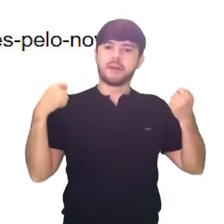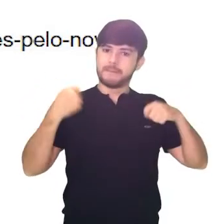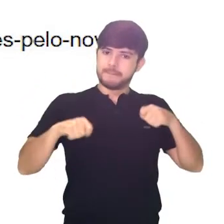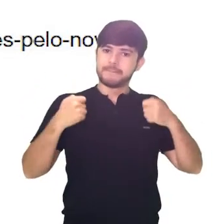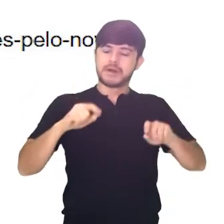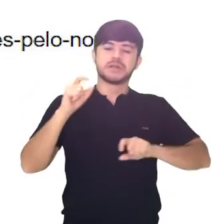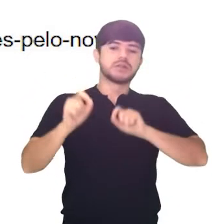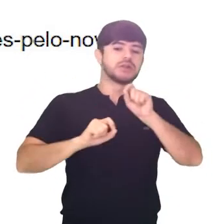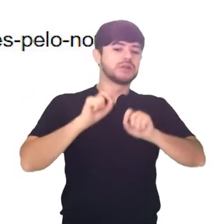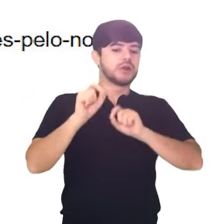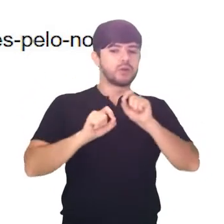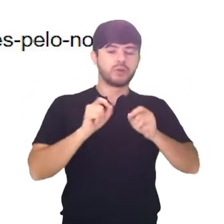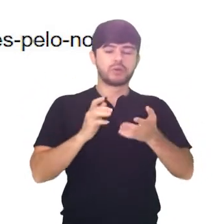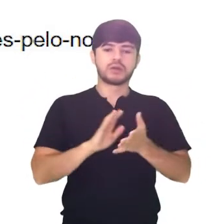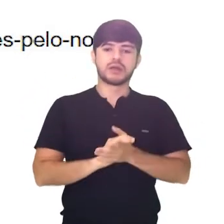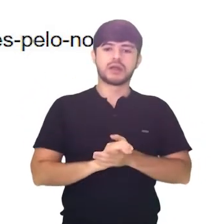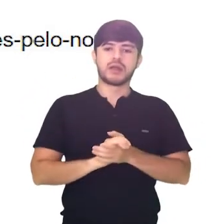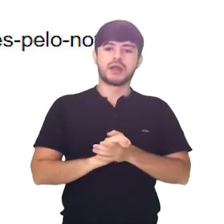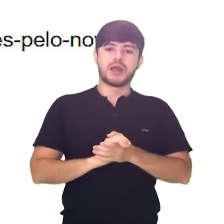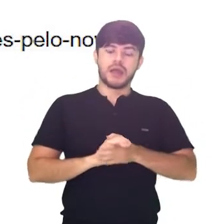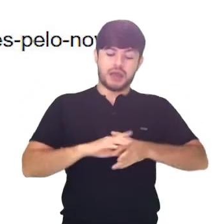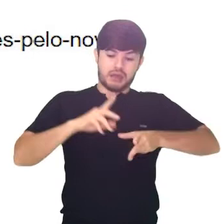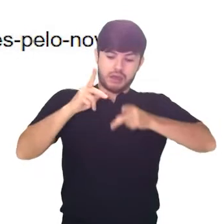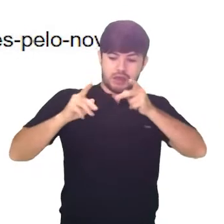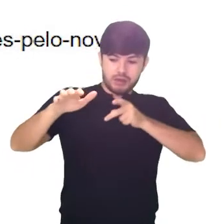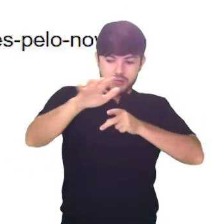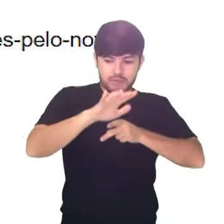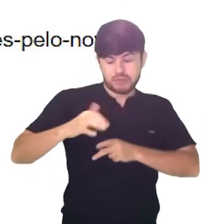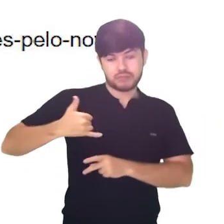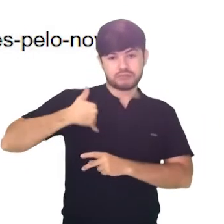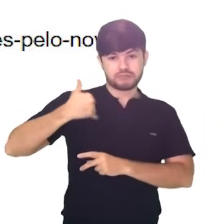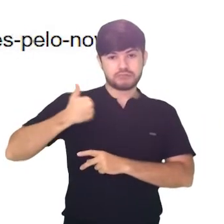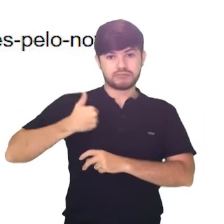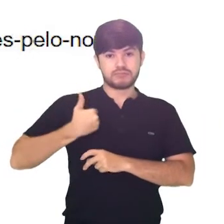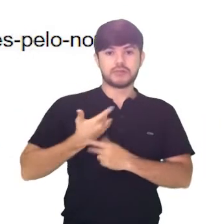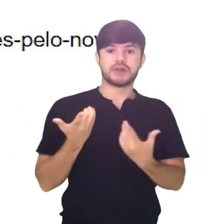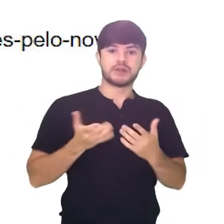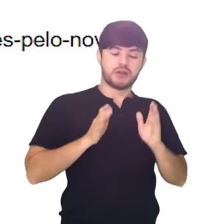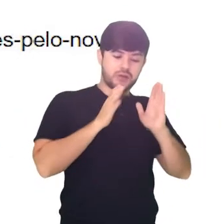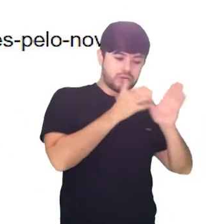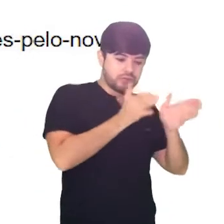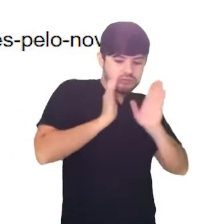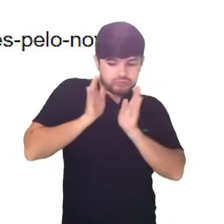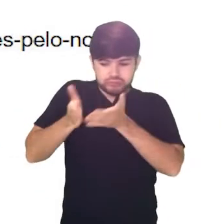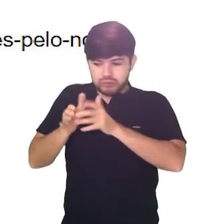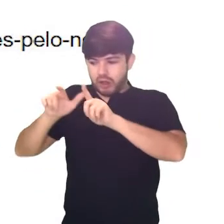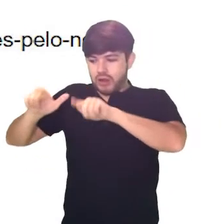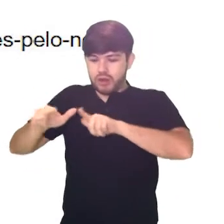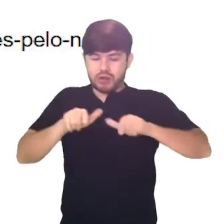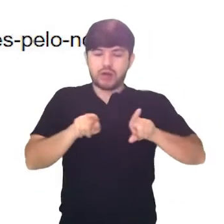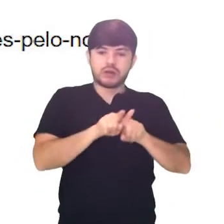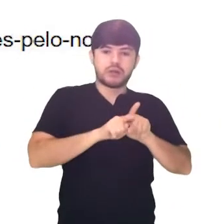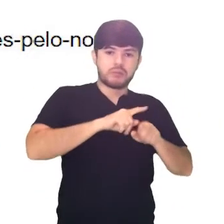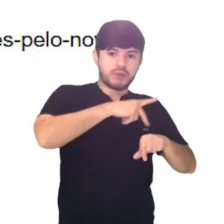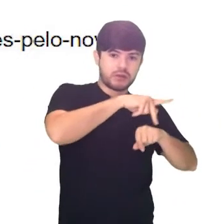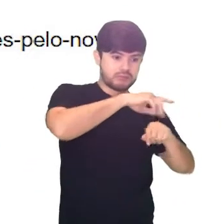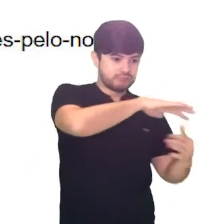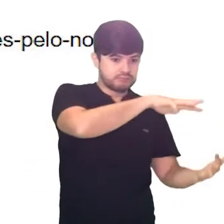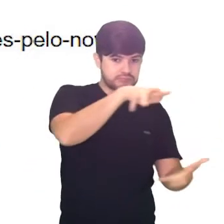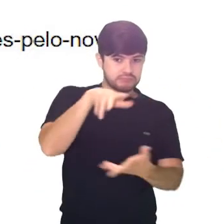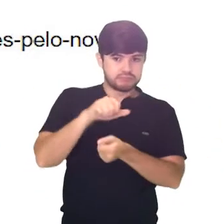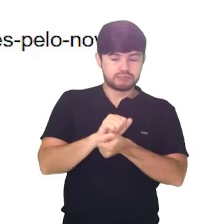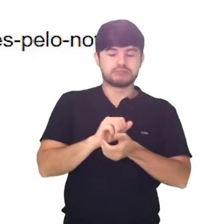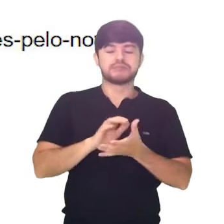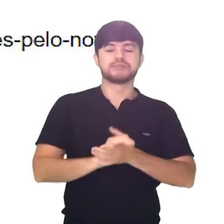devem considerar a composição da população por idade, contextos locais e nacionais e os laços sociais entre